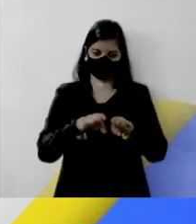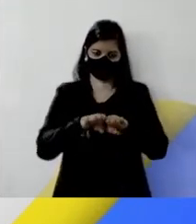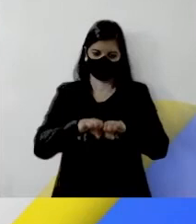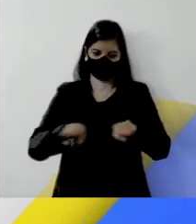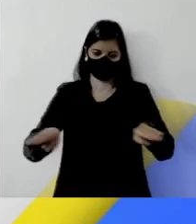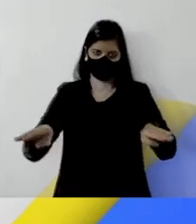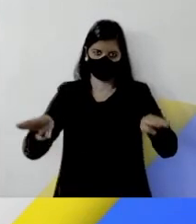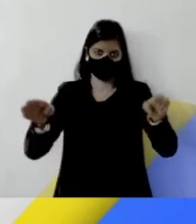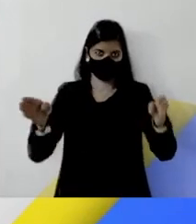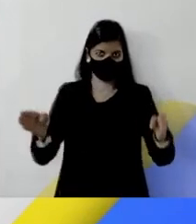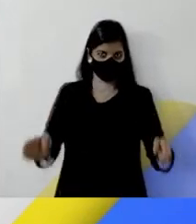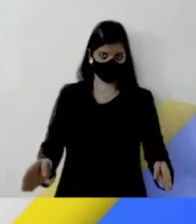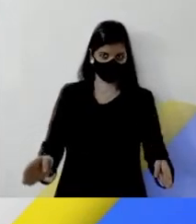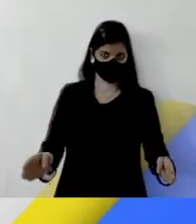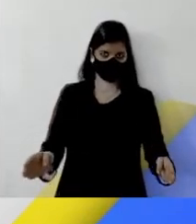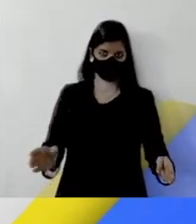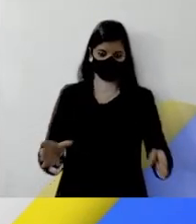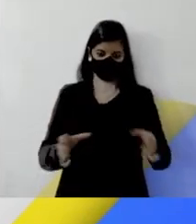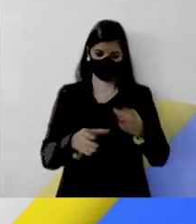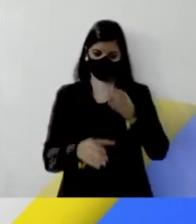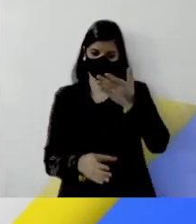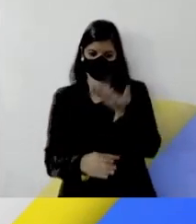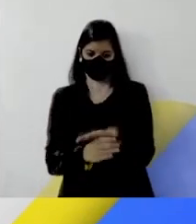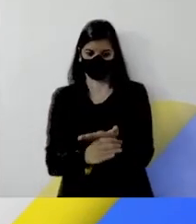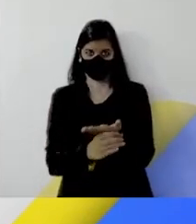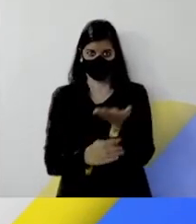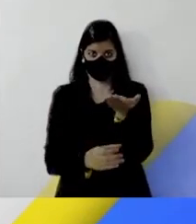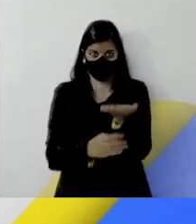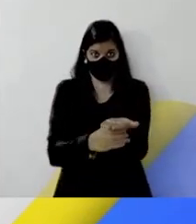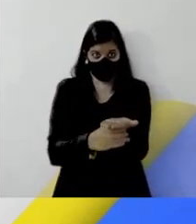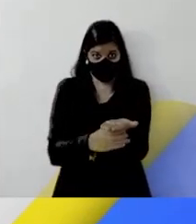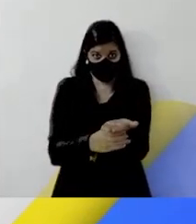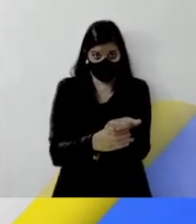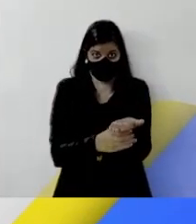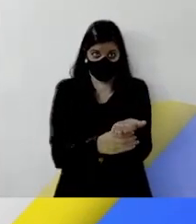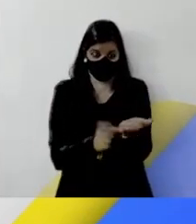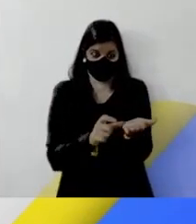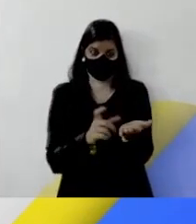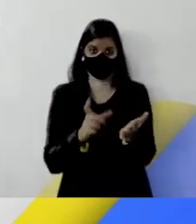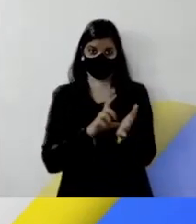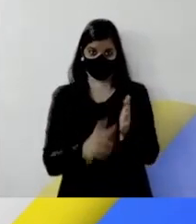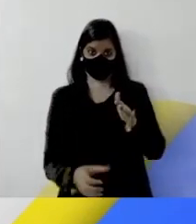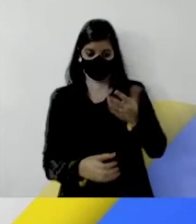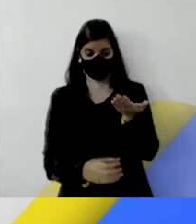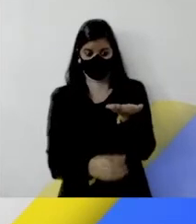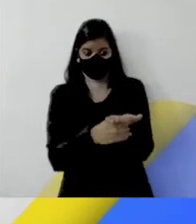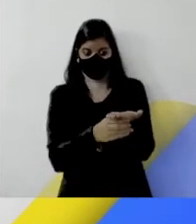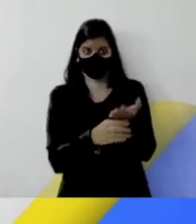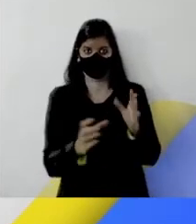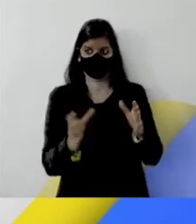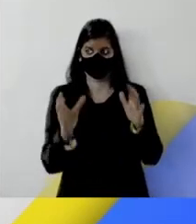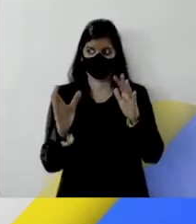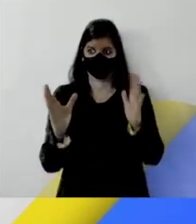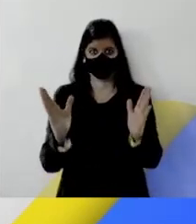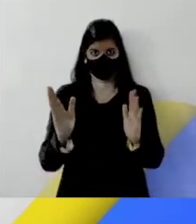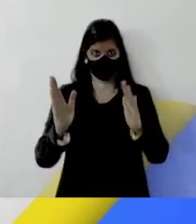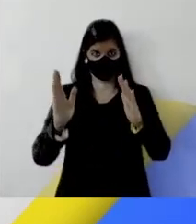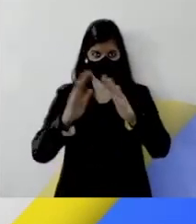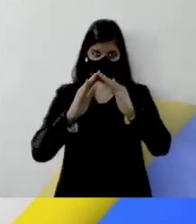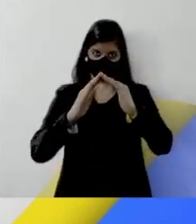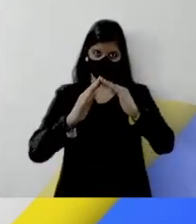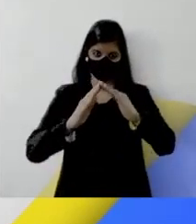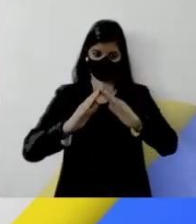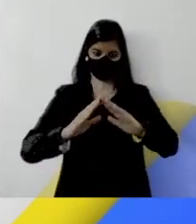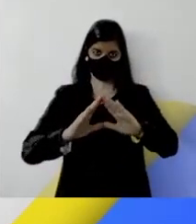esse processo. Como exemplo da construção dessas mesas, né, com base no formato de tronco de cone e tronco de